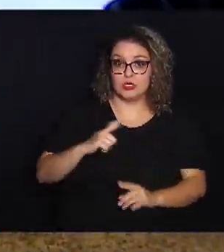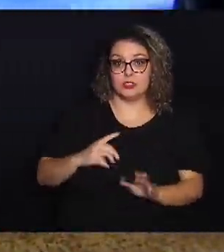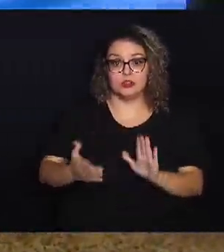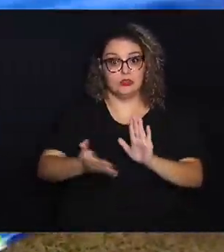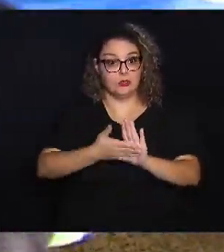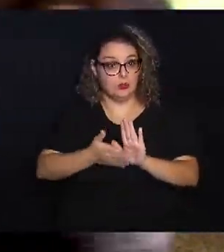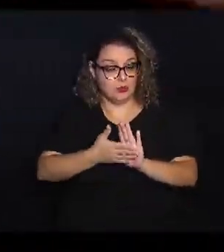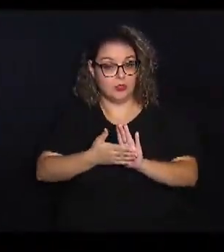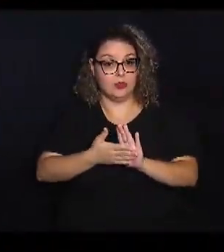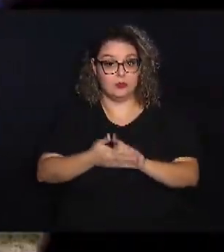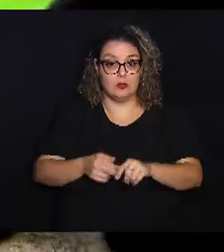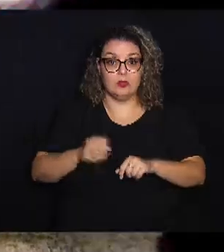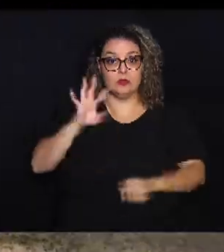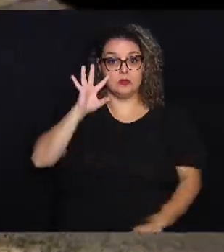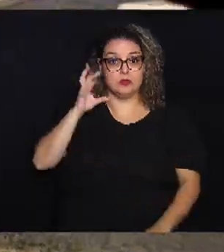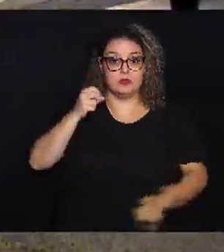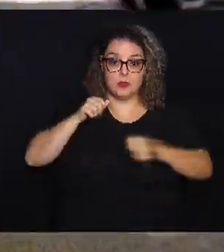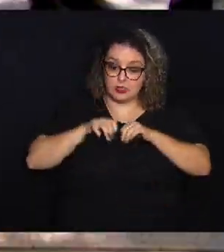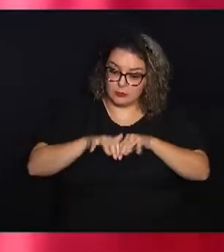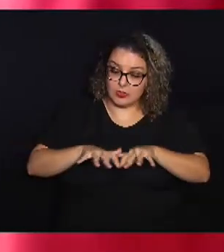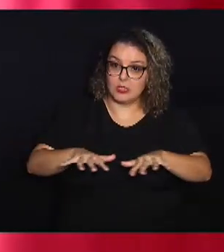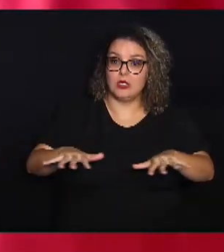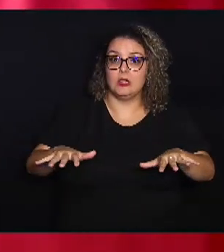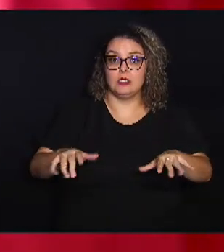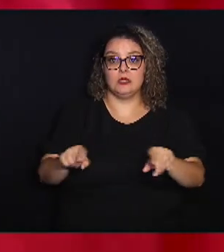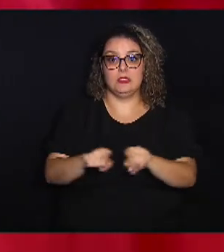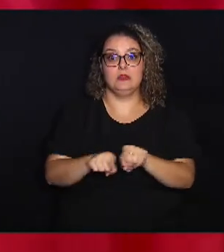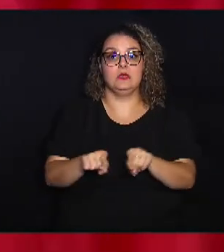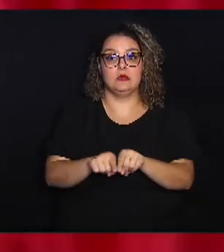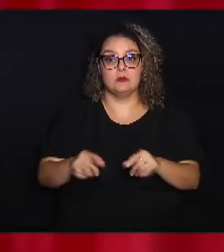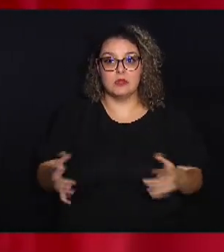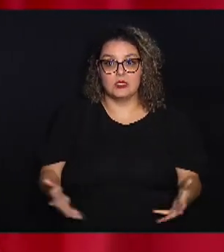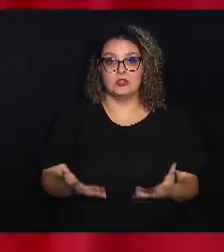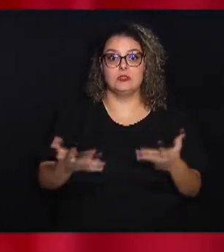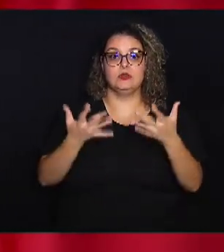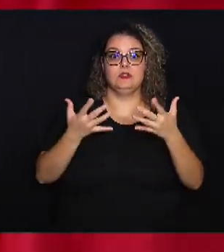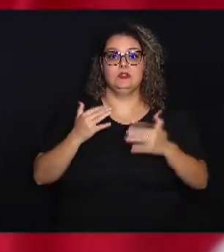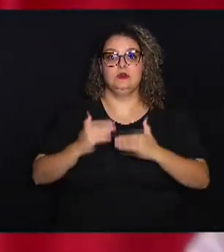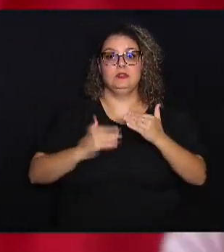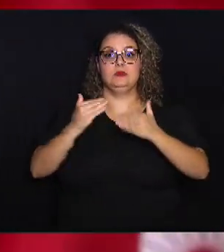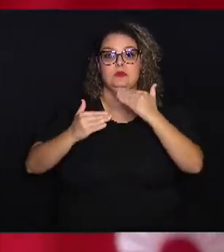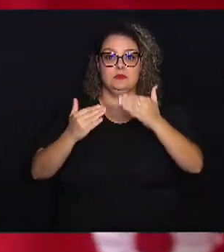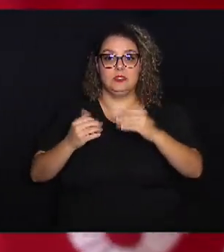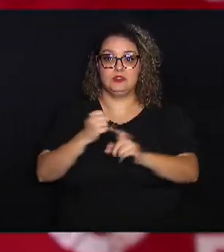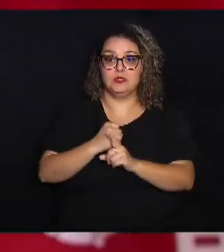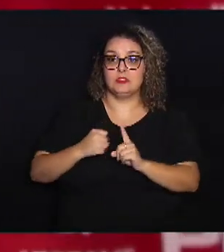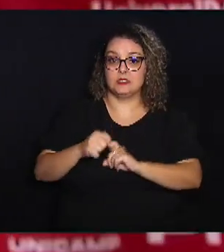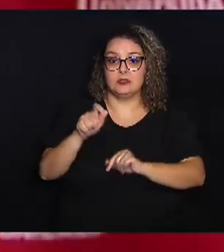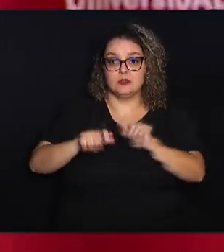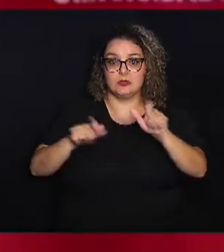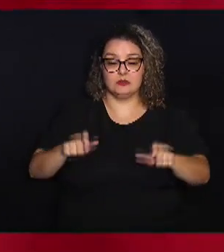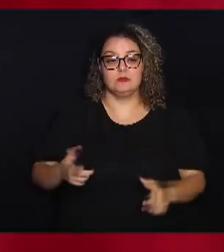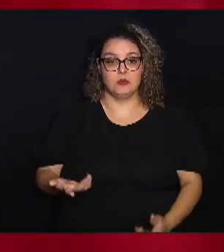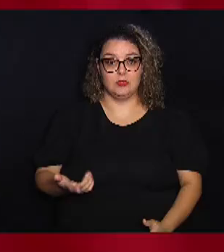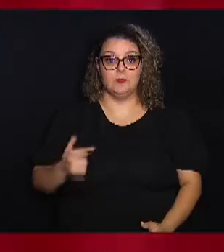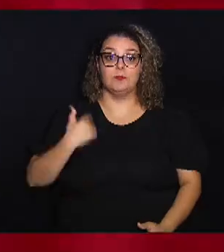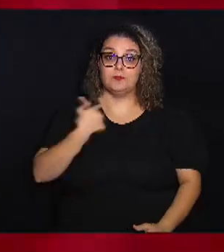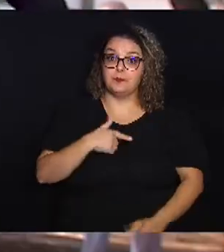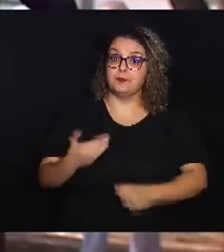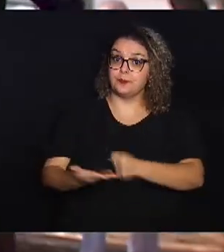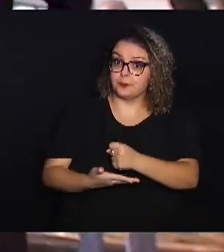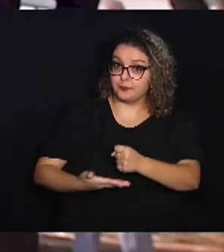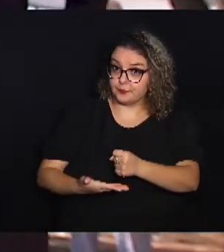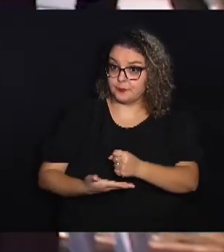propósito disseminar seus conhecimentos, além de estimular o desenvolvimento social dessas pessoas. Nós estamos embasados